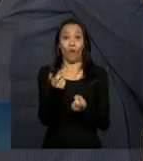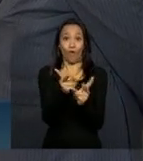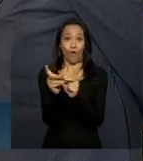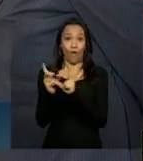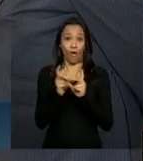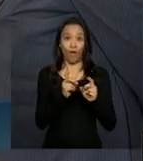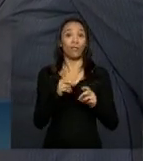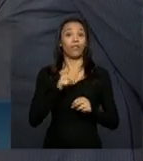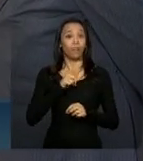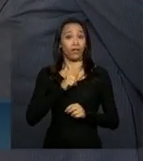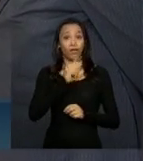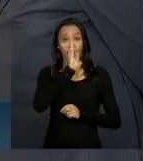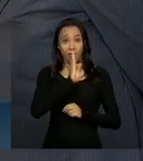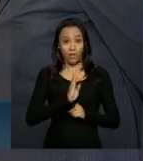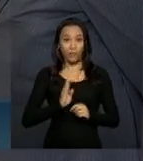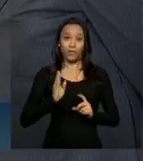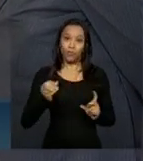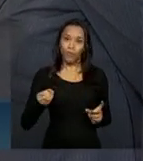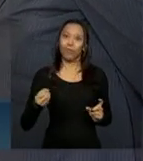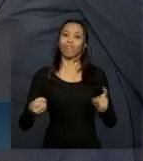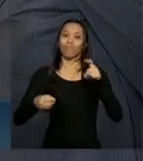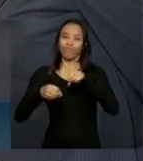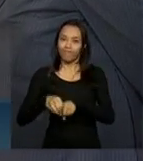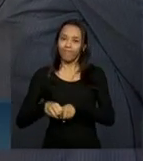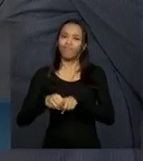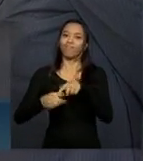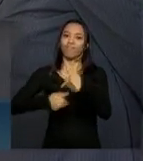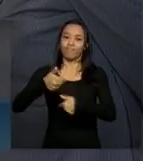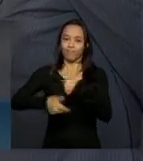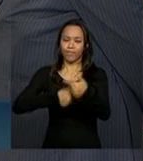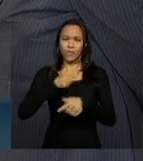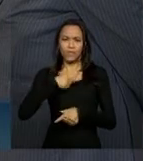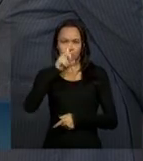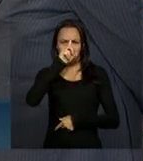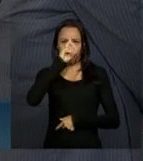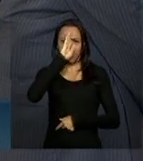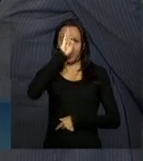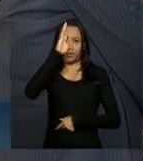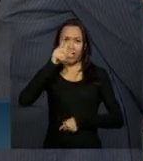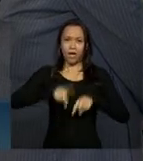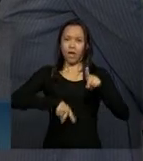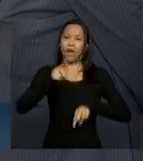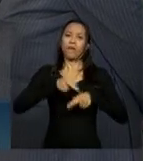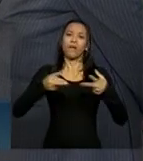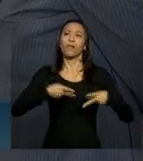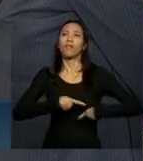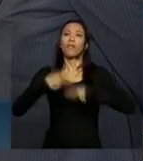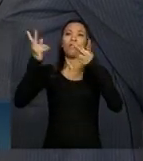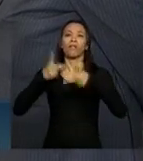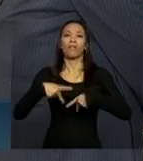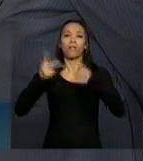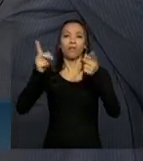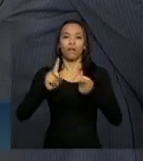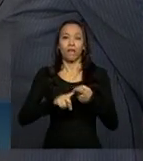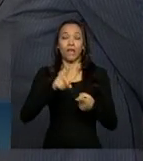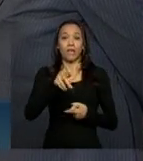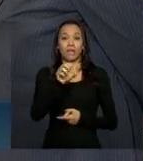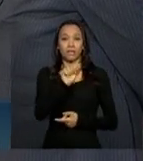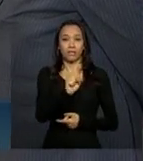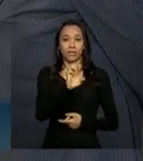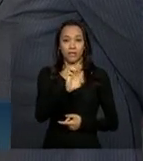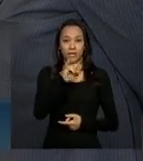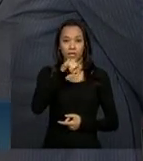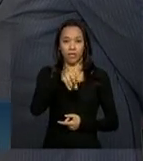principal foco na América do Sul. Os principais produtos brasileiros exportados para a Tailândia são semifaturados